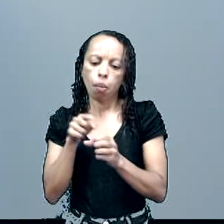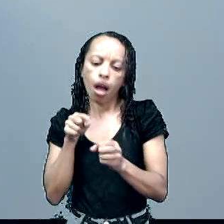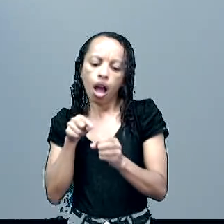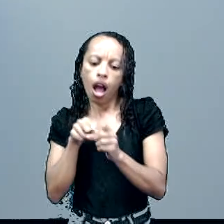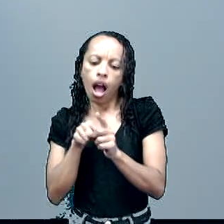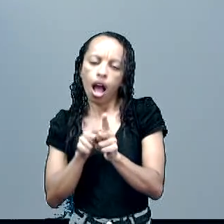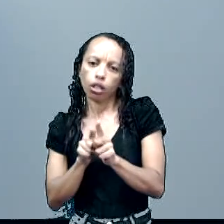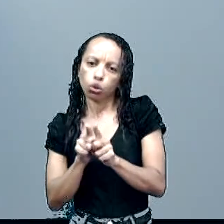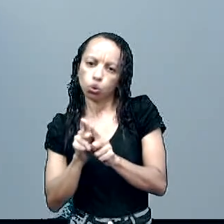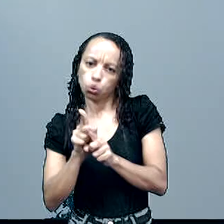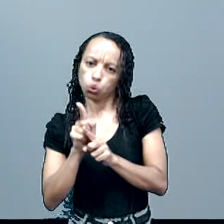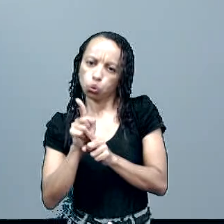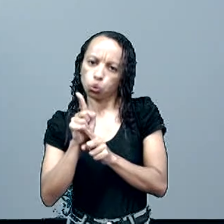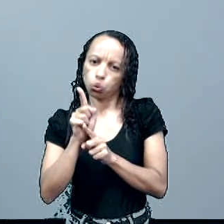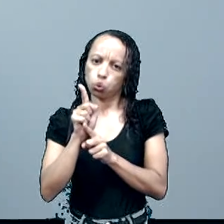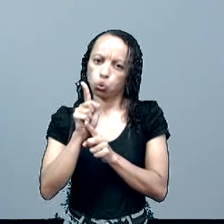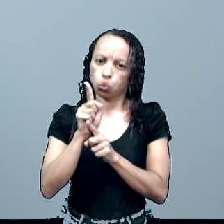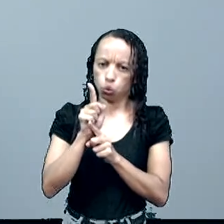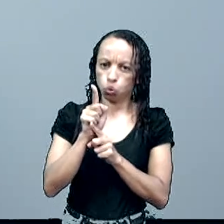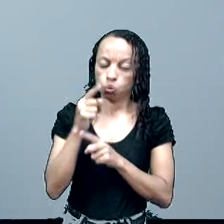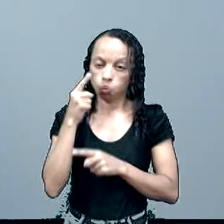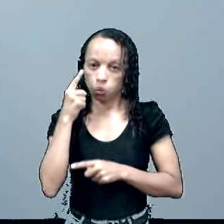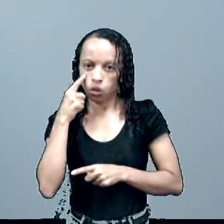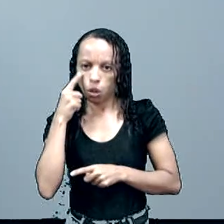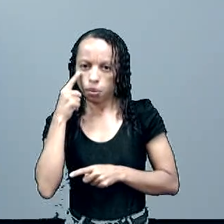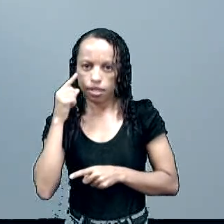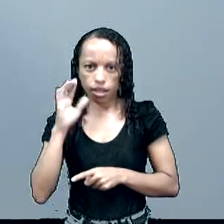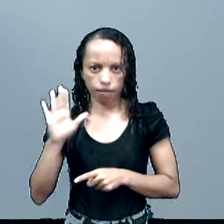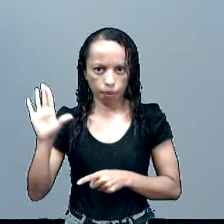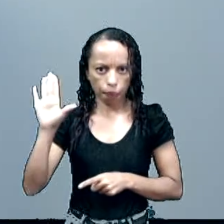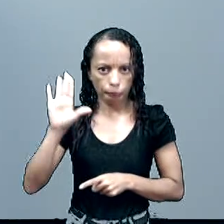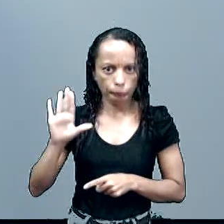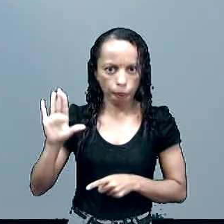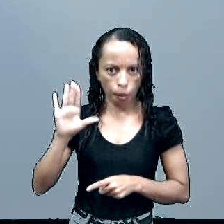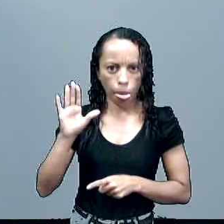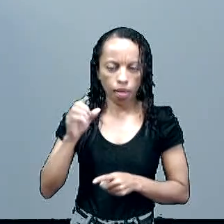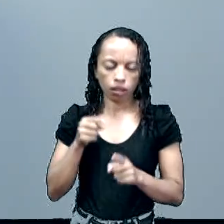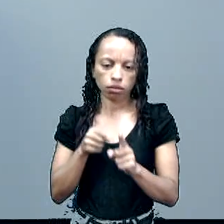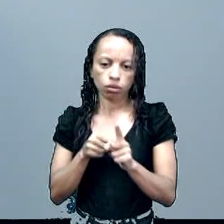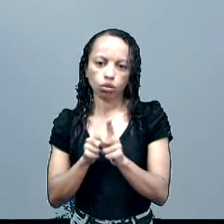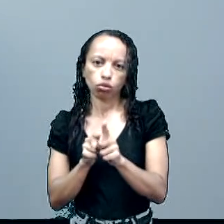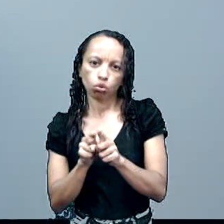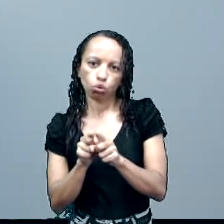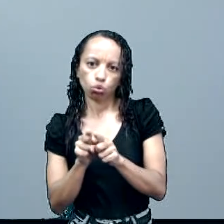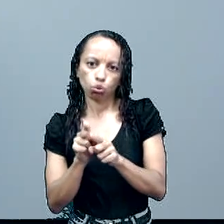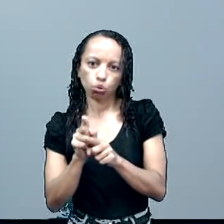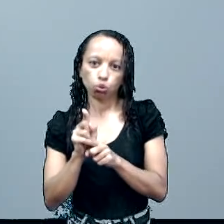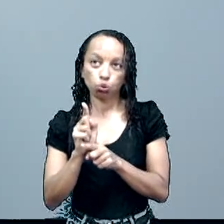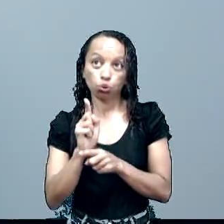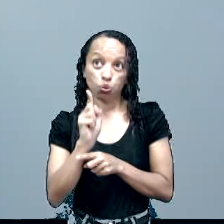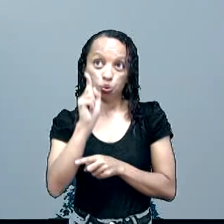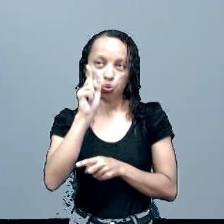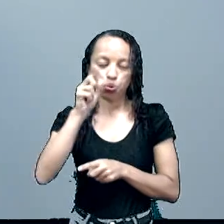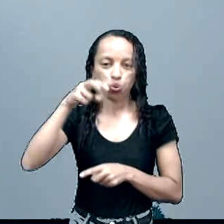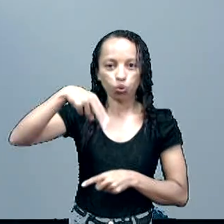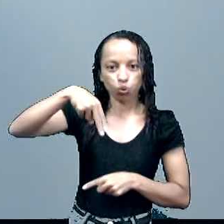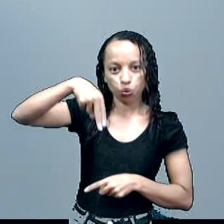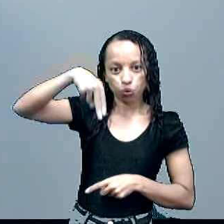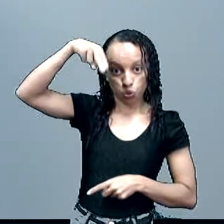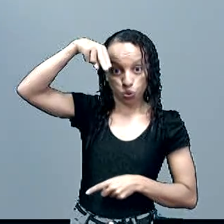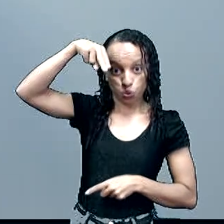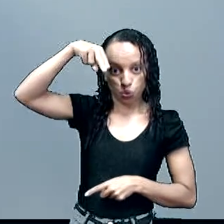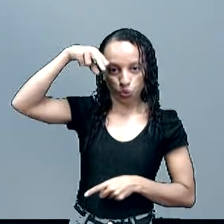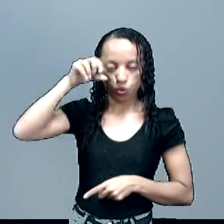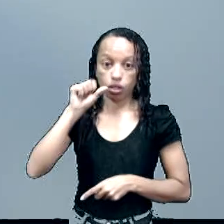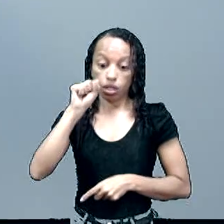ela vai ter uma agulha magnética observa aí na tela sempre alinhada na direção norte-sul